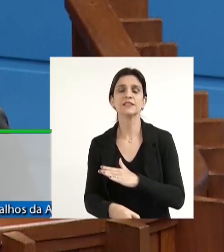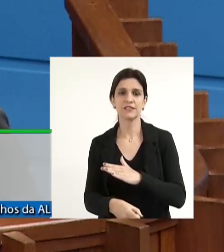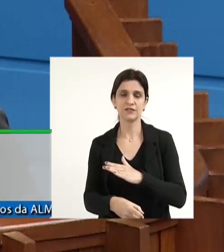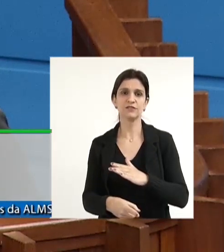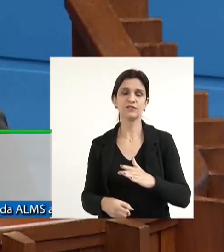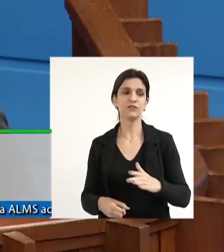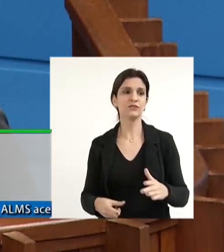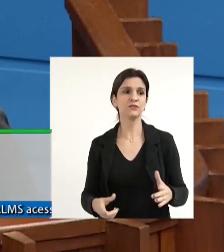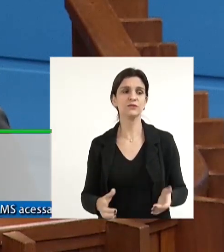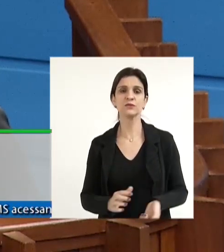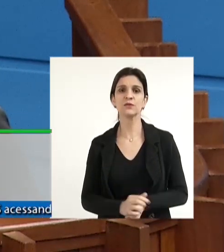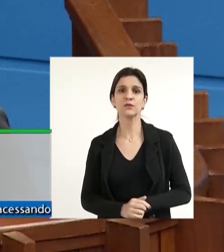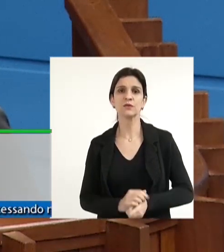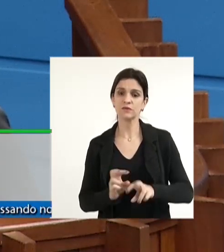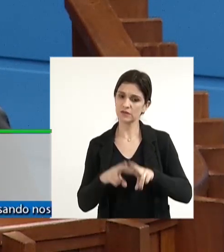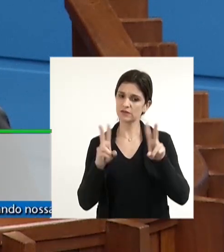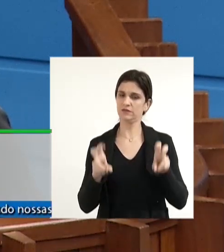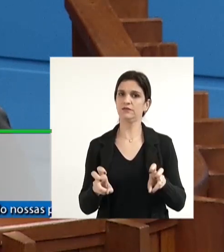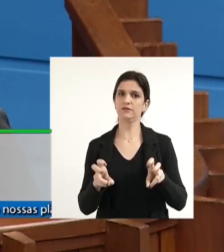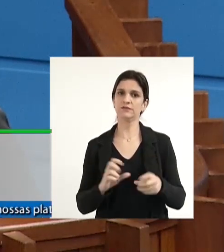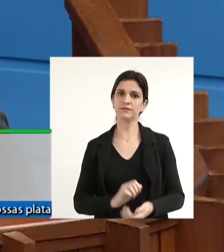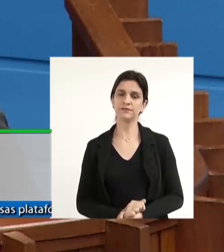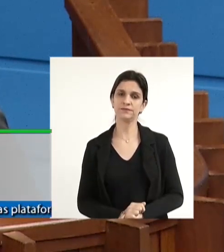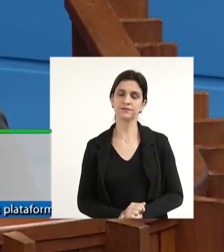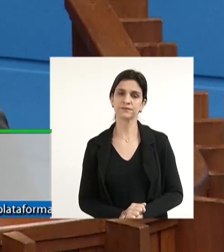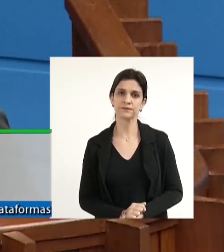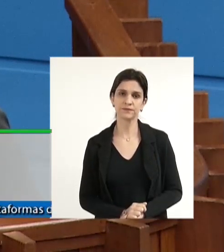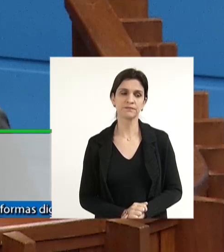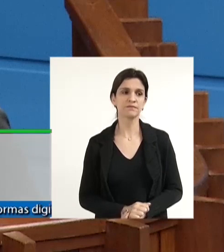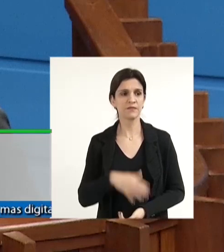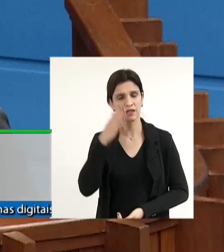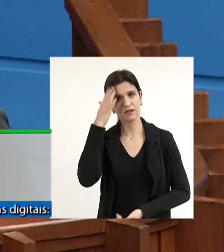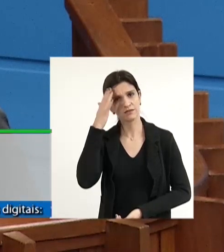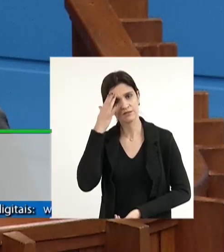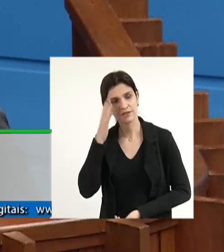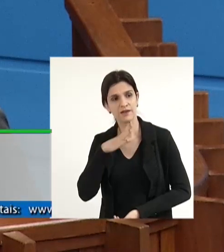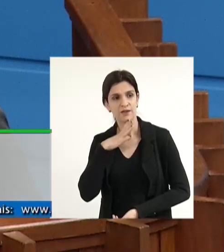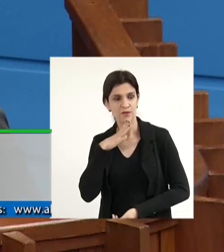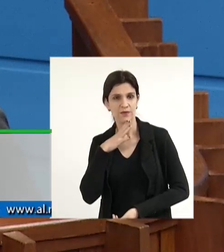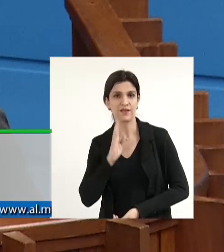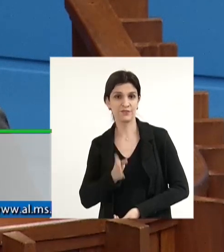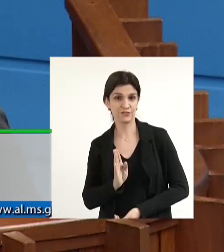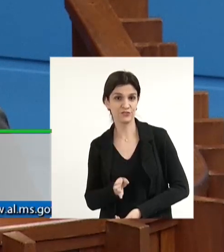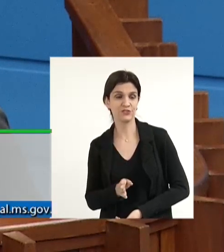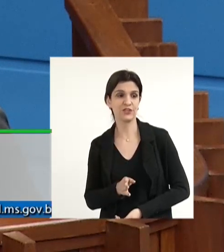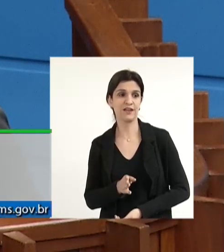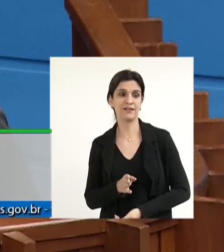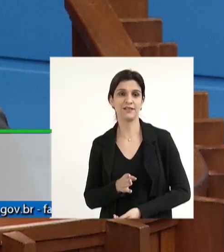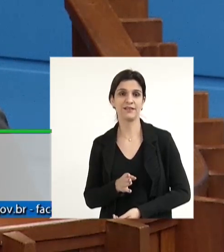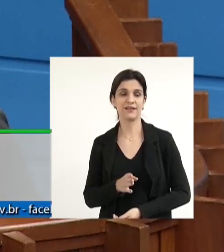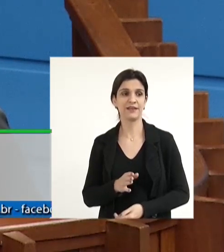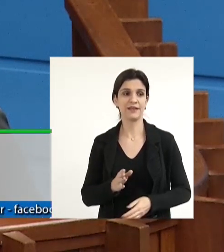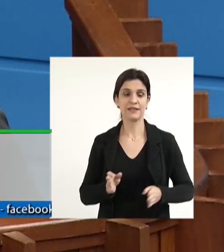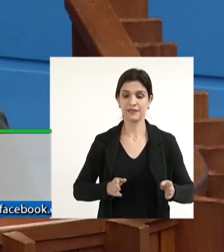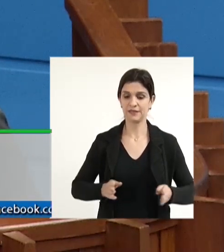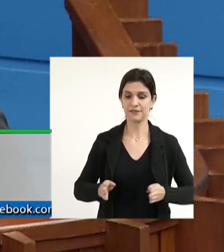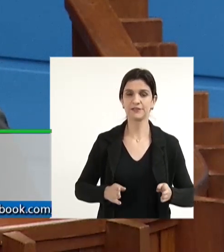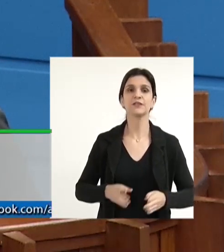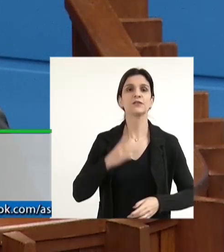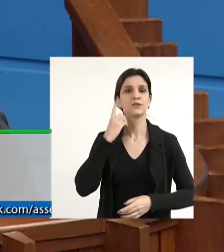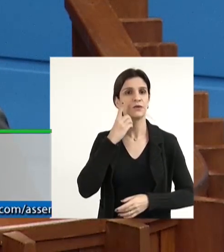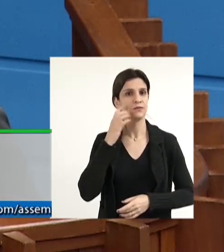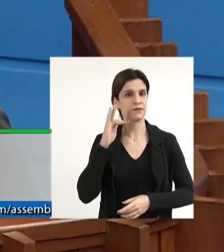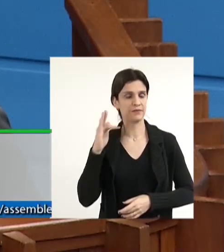4 mandatos no Congresso Nacional e sei muito bem que o governo